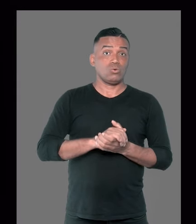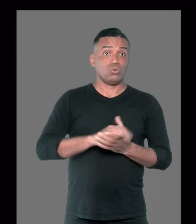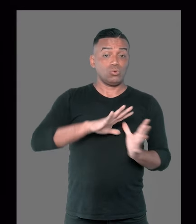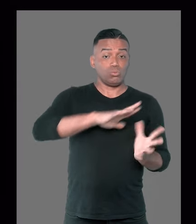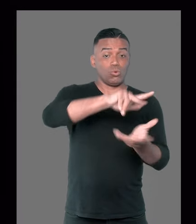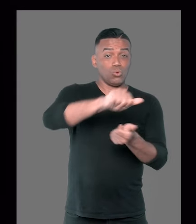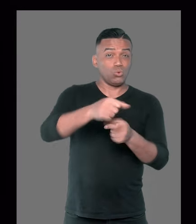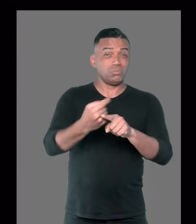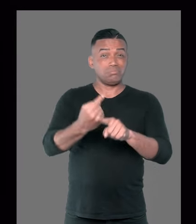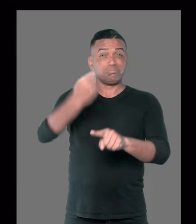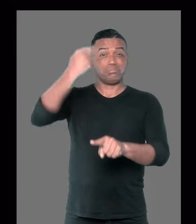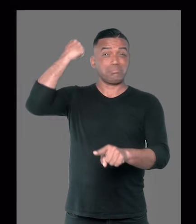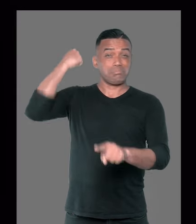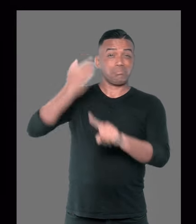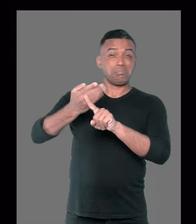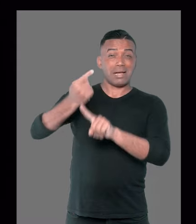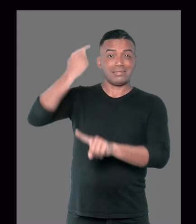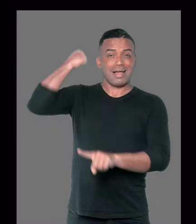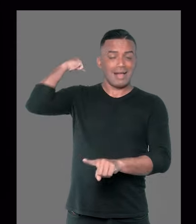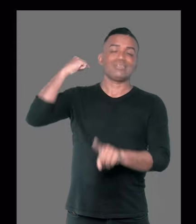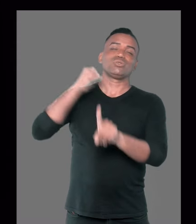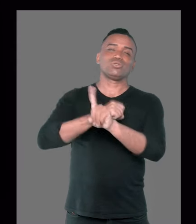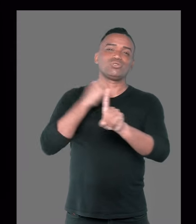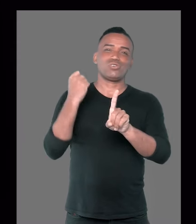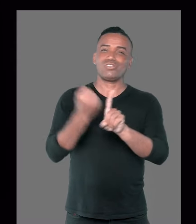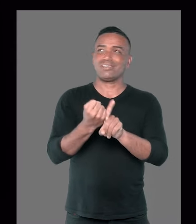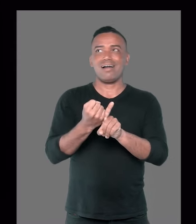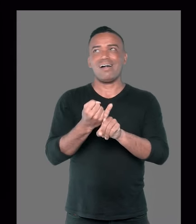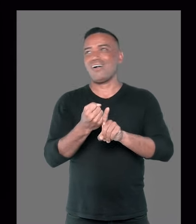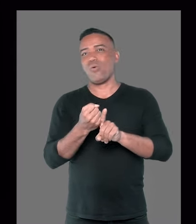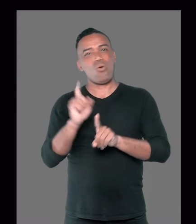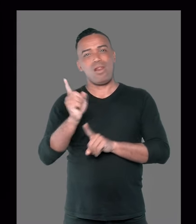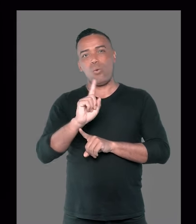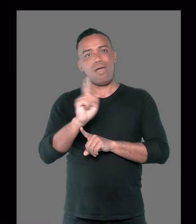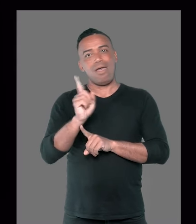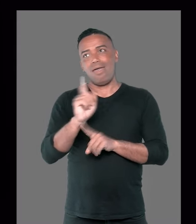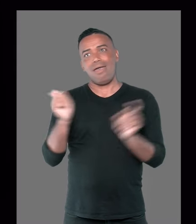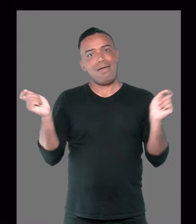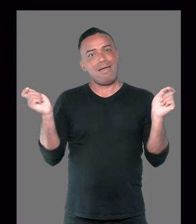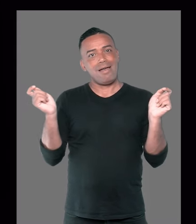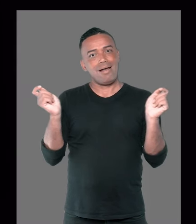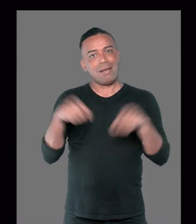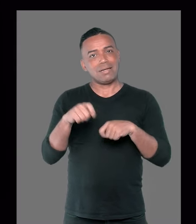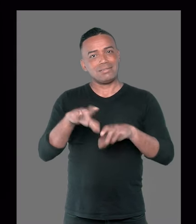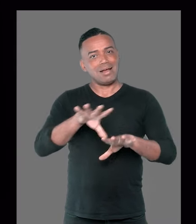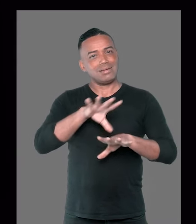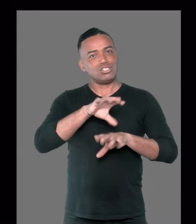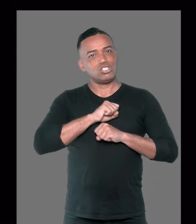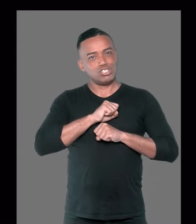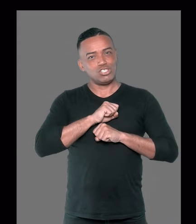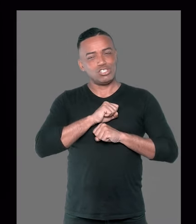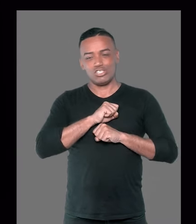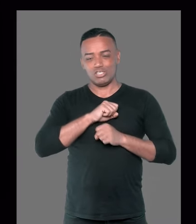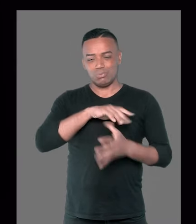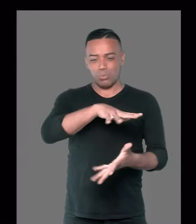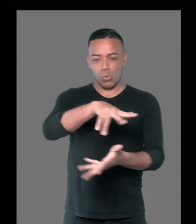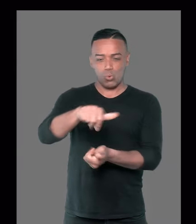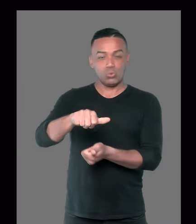analógico veja o social não é uma uma capacidade intrínseca do mundo